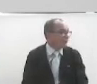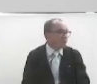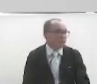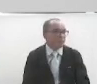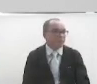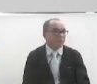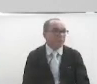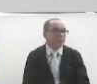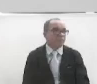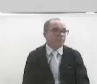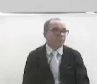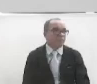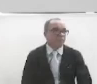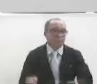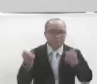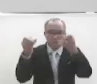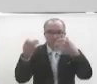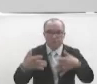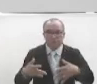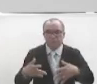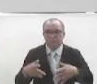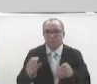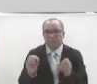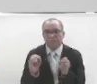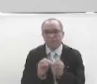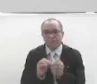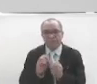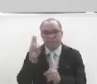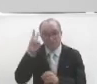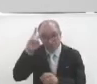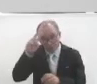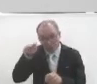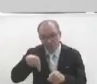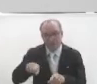hoje eu vim aqui para fazer história do mês e